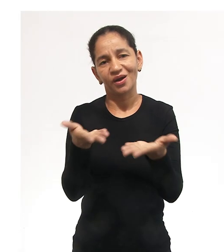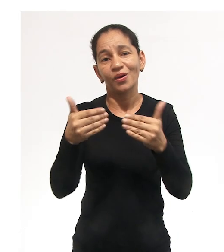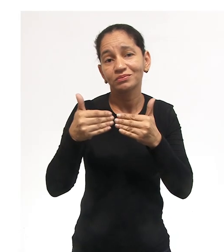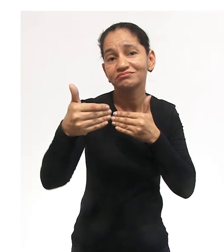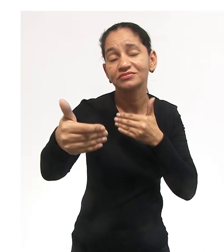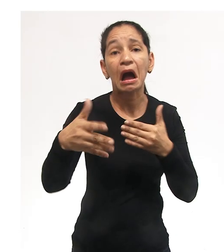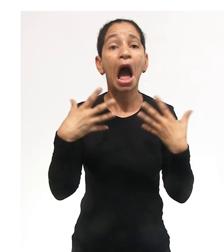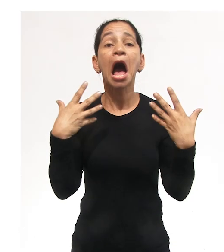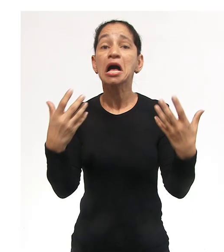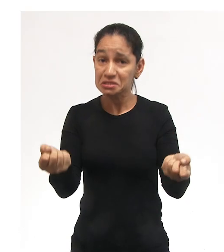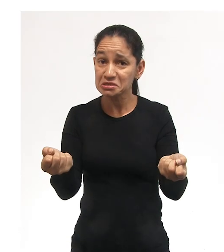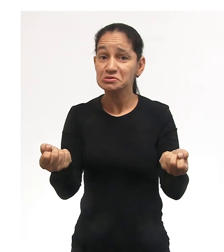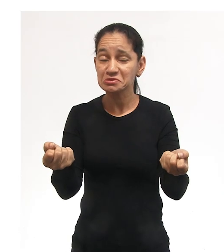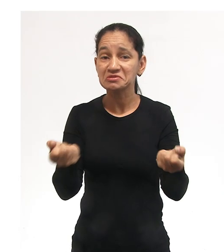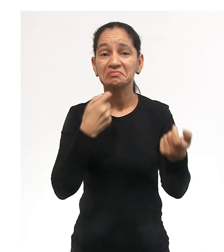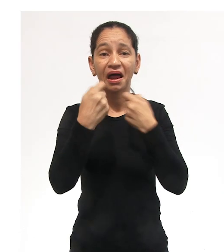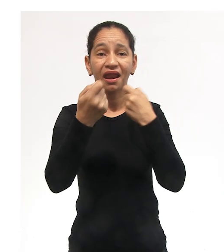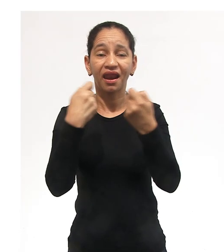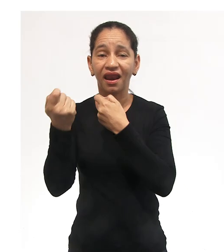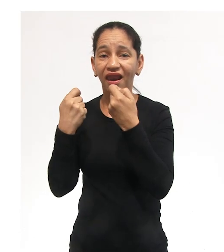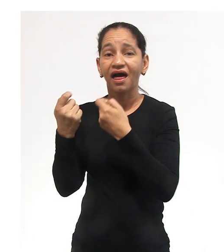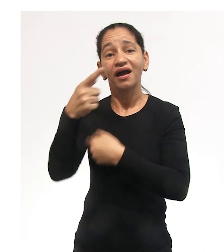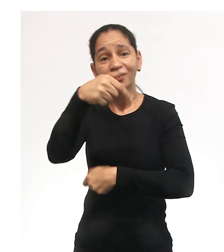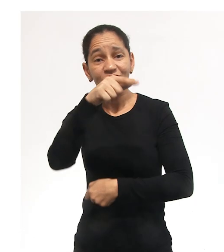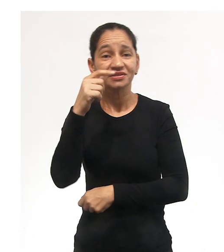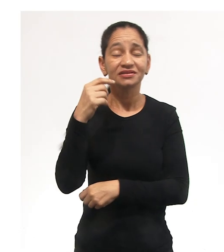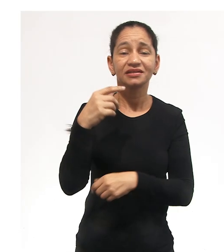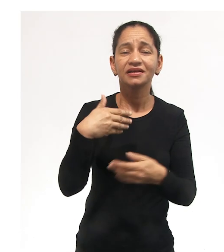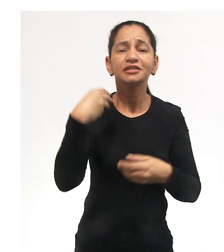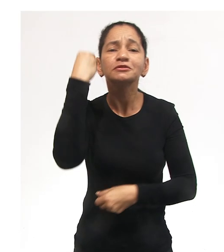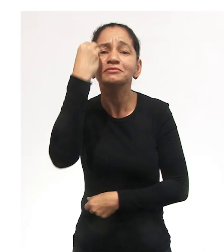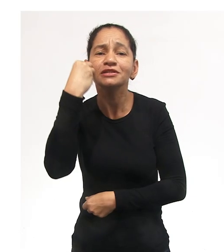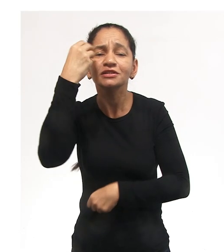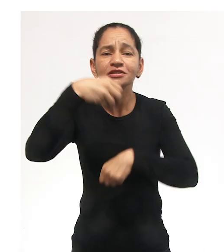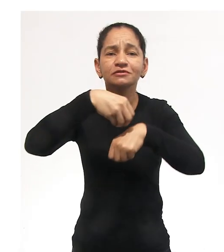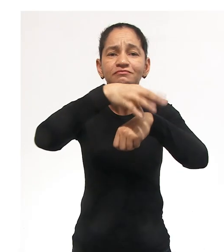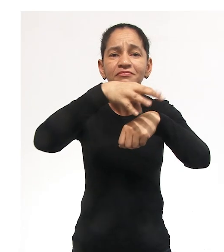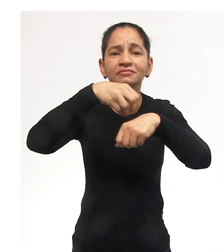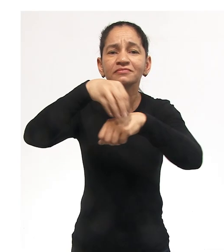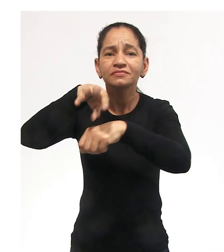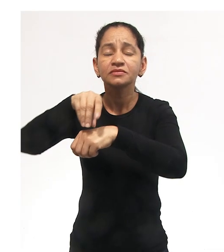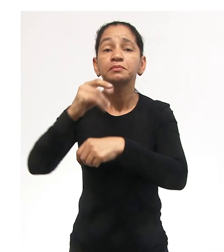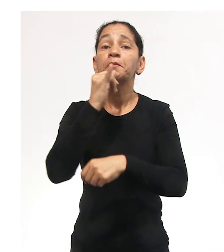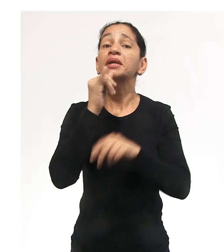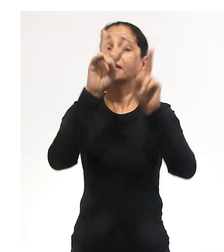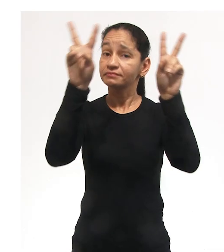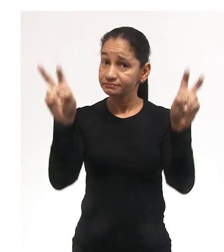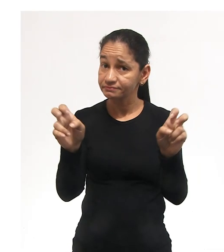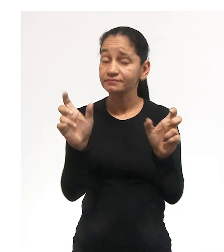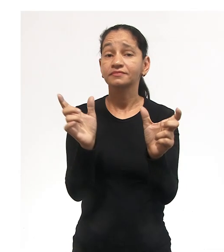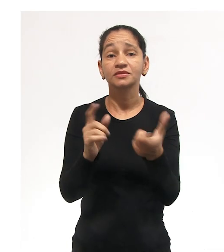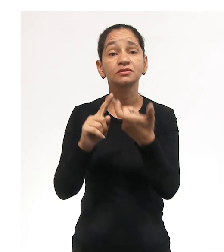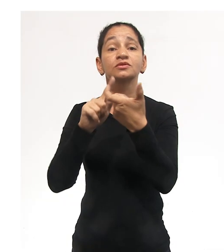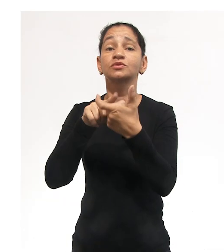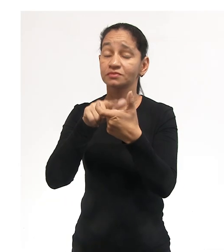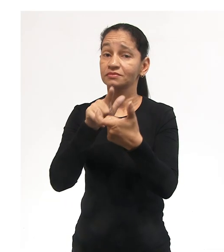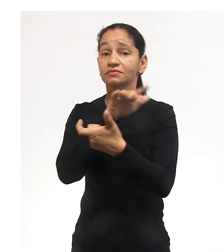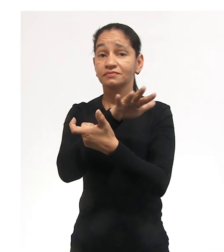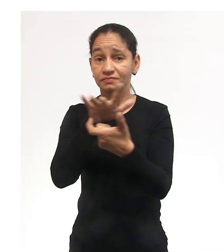de Rondônia, e ela aceitou o convite em compartilhar com vocês as experiências relacionadas